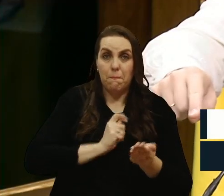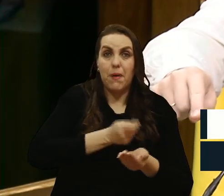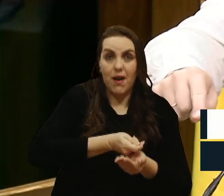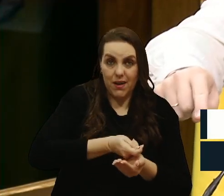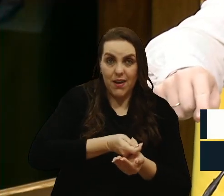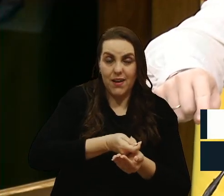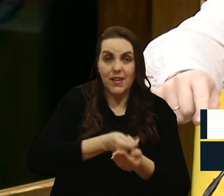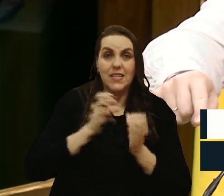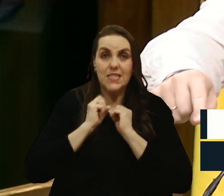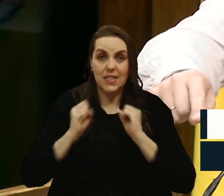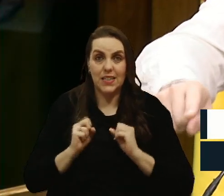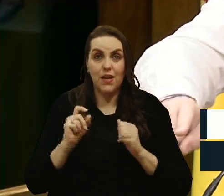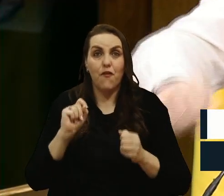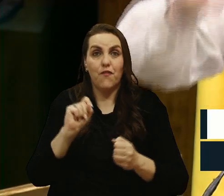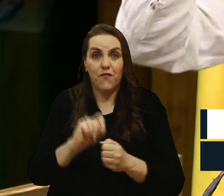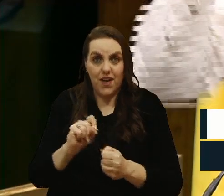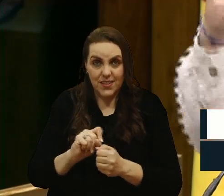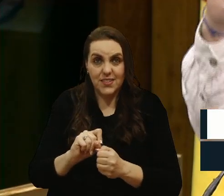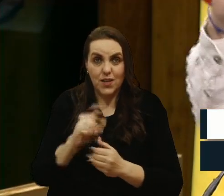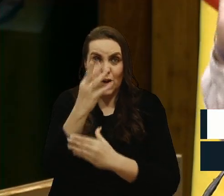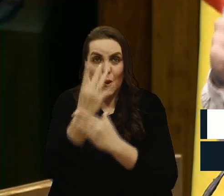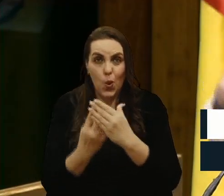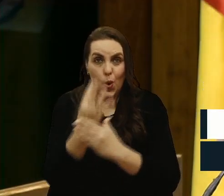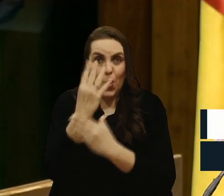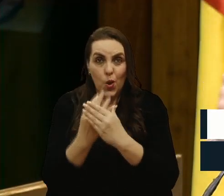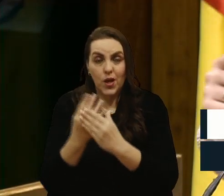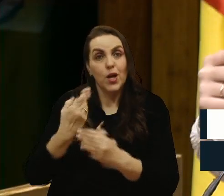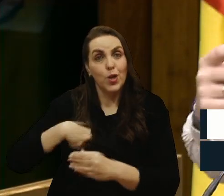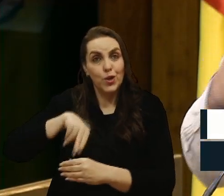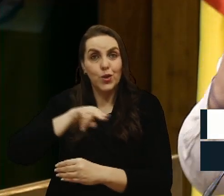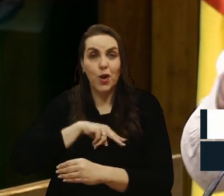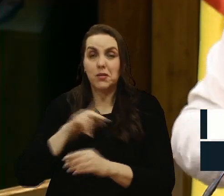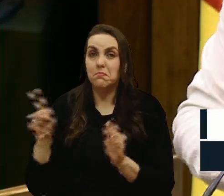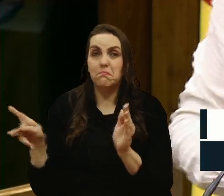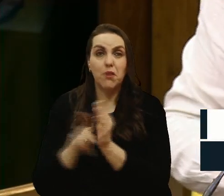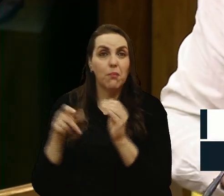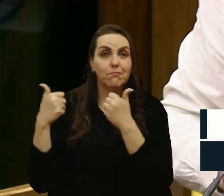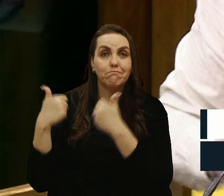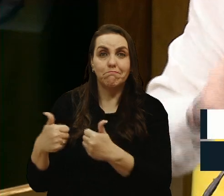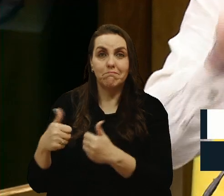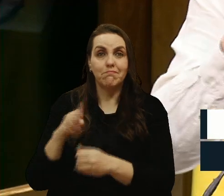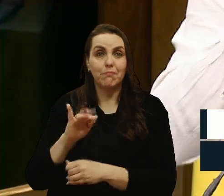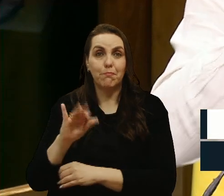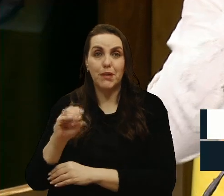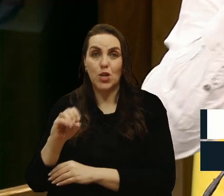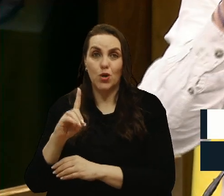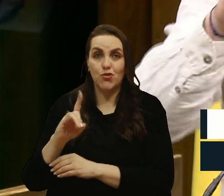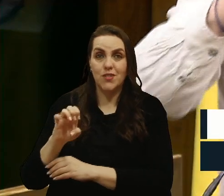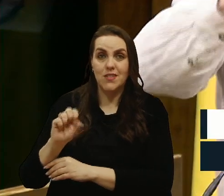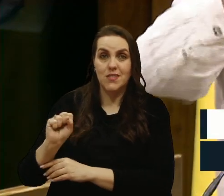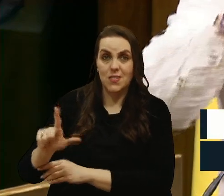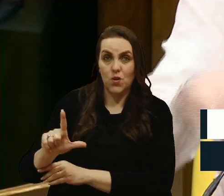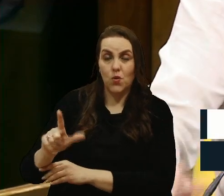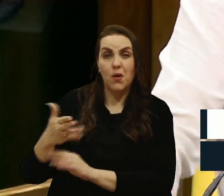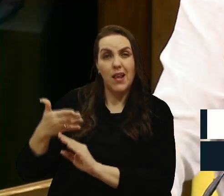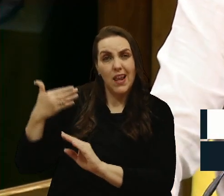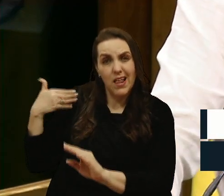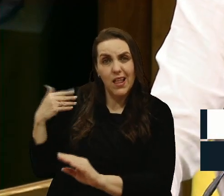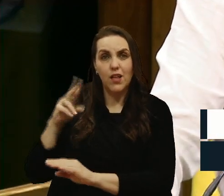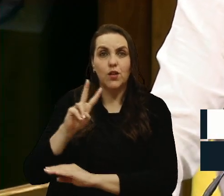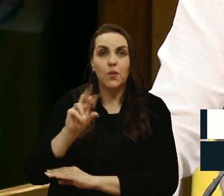faria, e nós seríamos autossuficientes em biodiesel, vereador Capitão Ramon. O senhor imagina, isso em